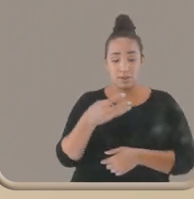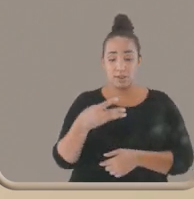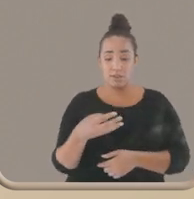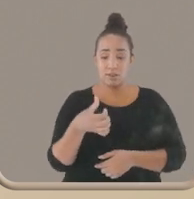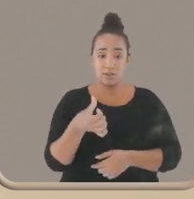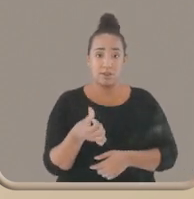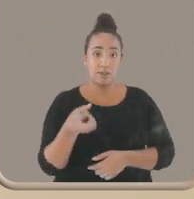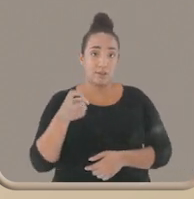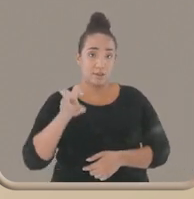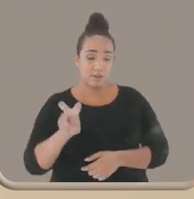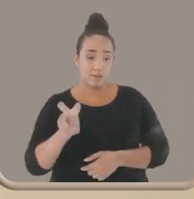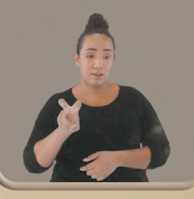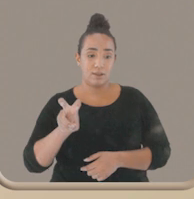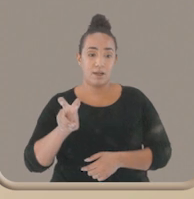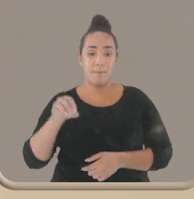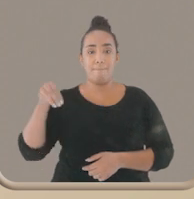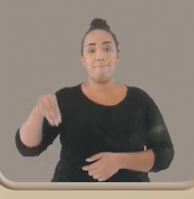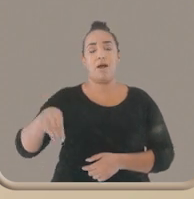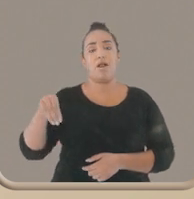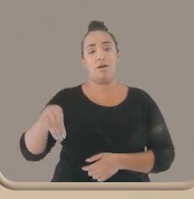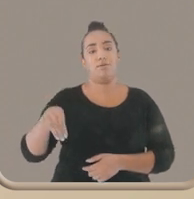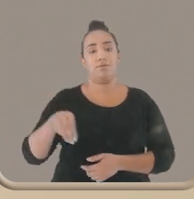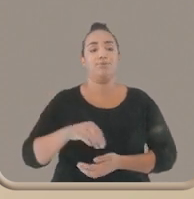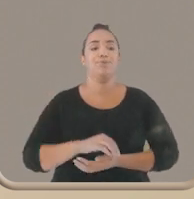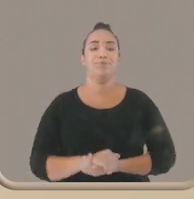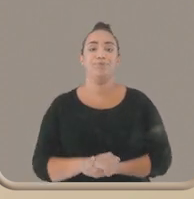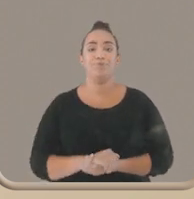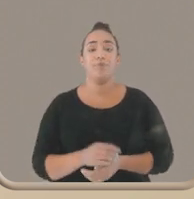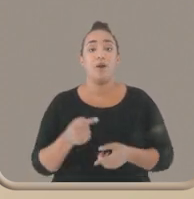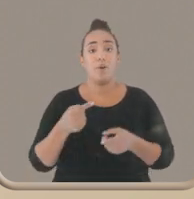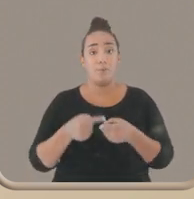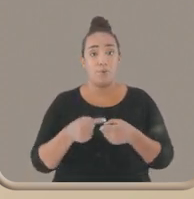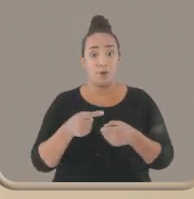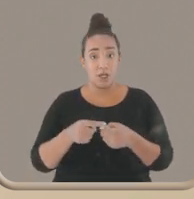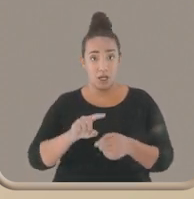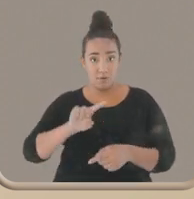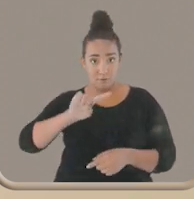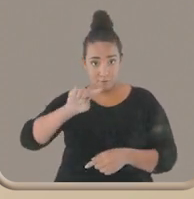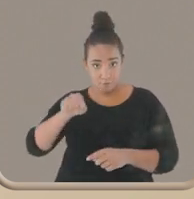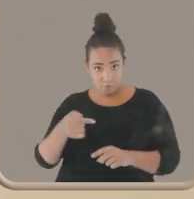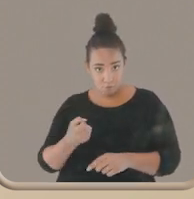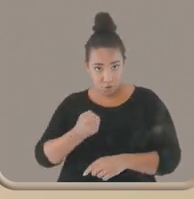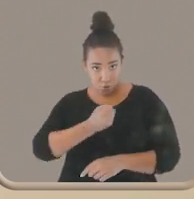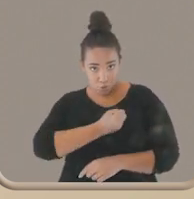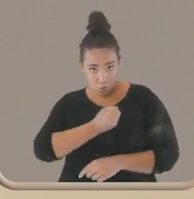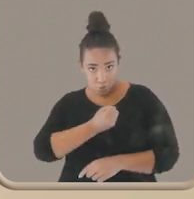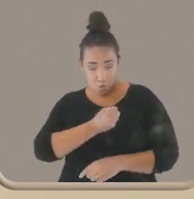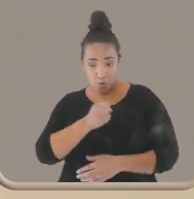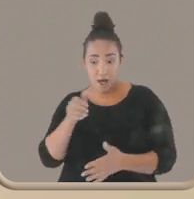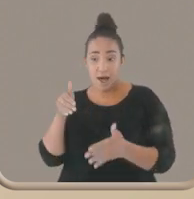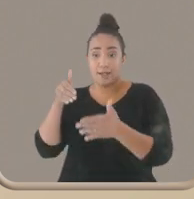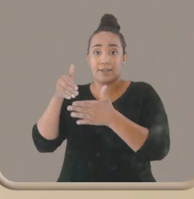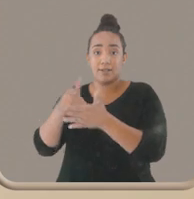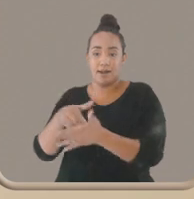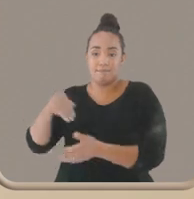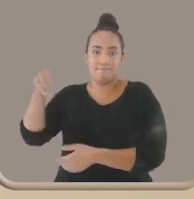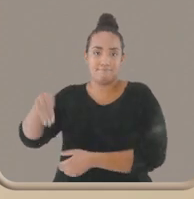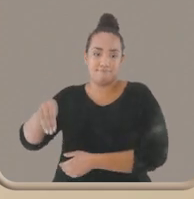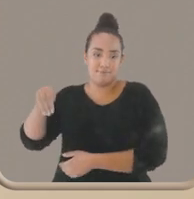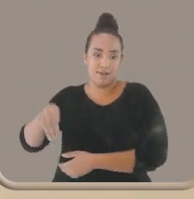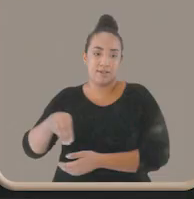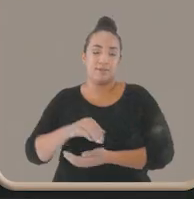e 365 milésimos, pois a parte decimal vai até a casa dos